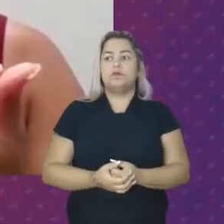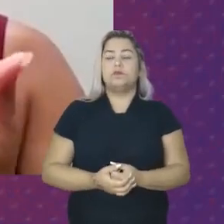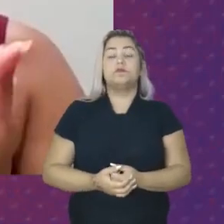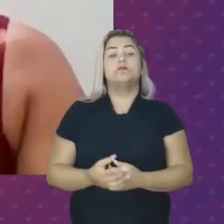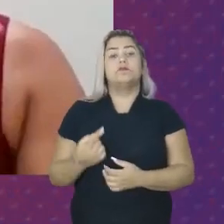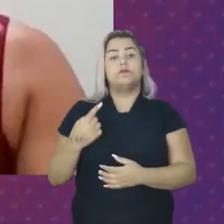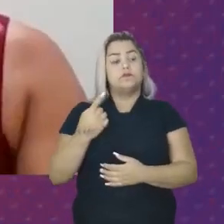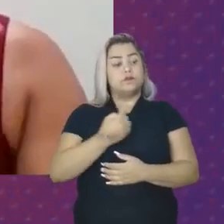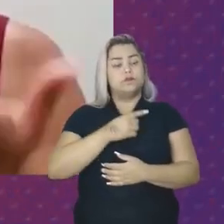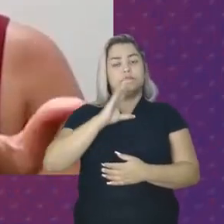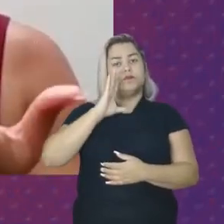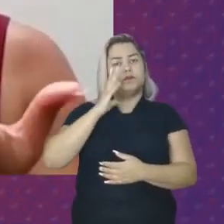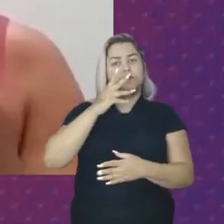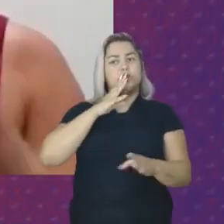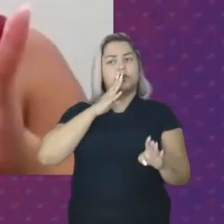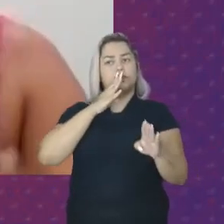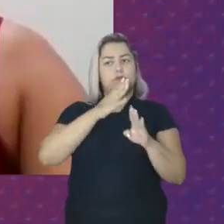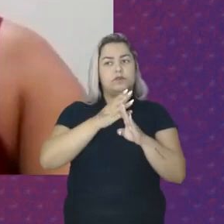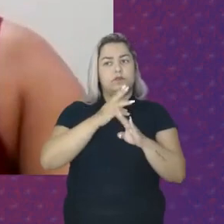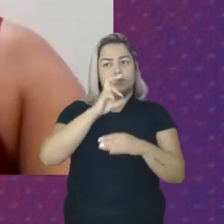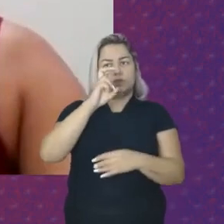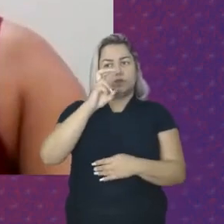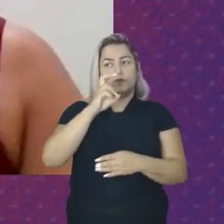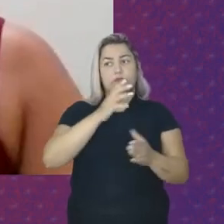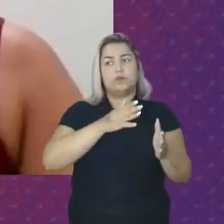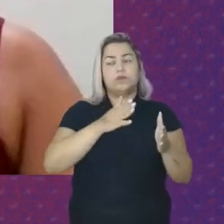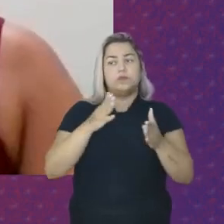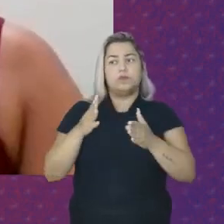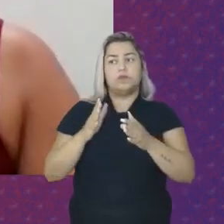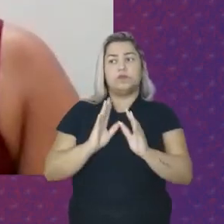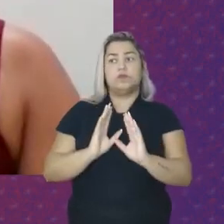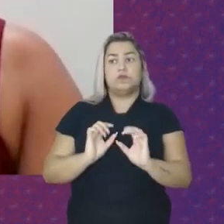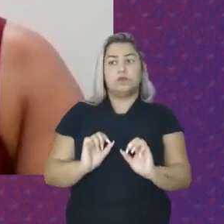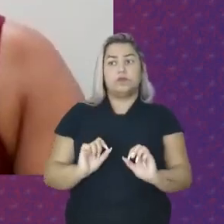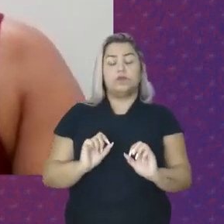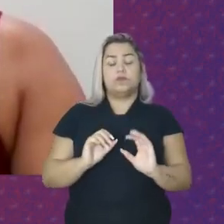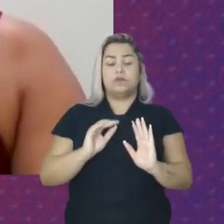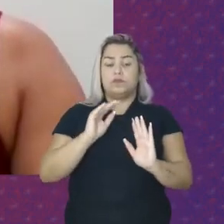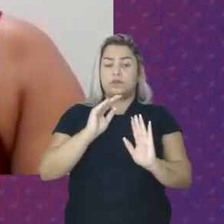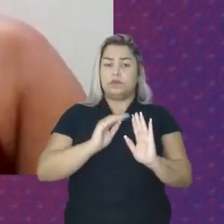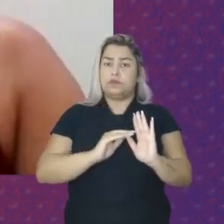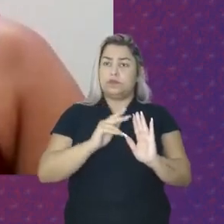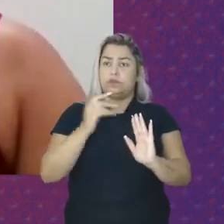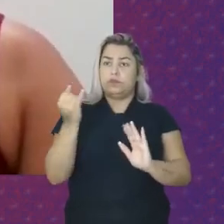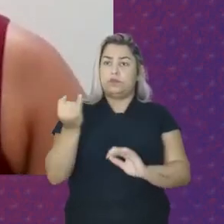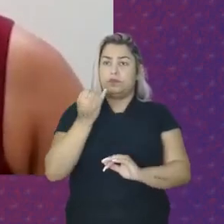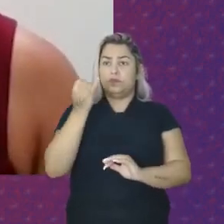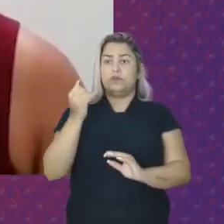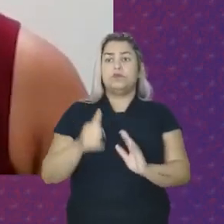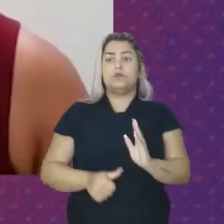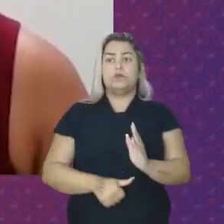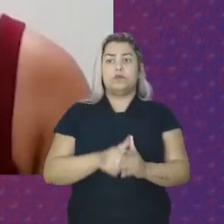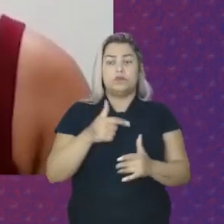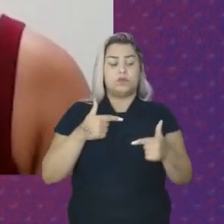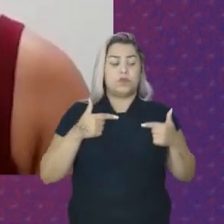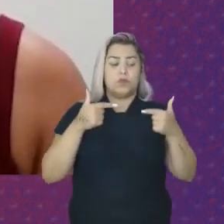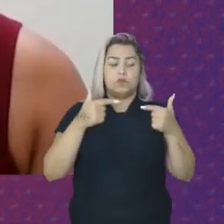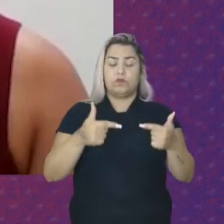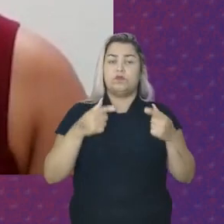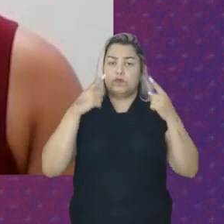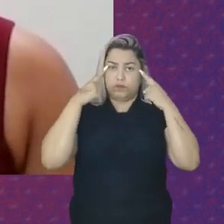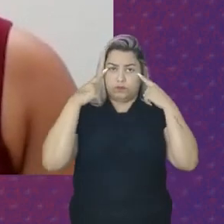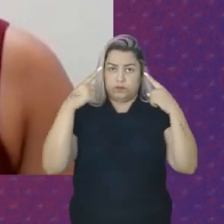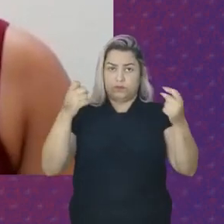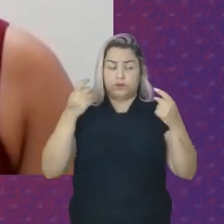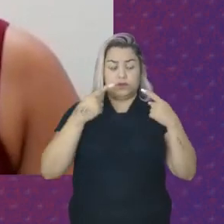gente resolveu focar em cinco eixos de atuação prioritárias. O primeiro eixo é o de enfrentamento à violência contra